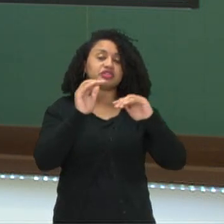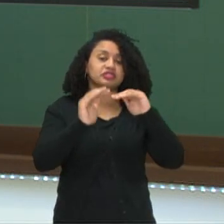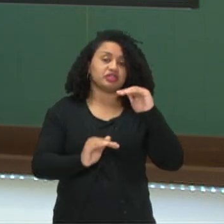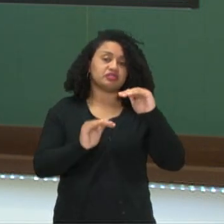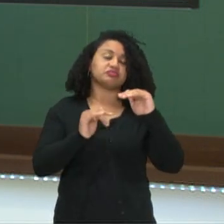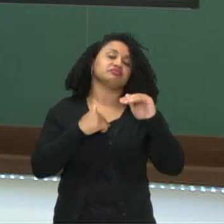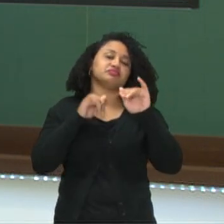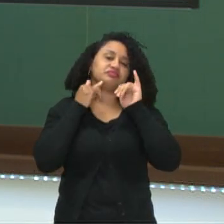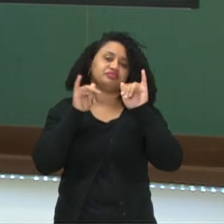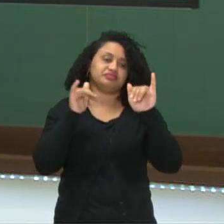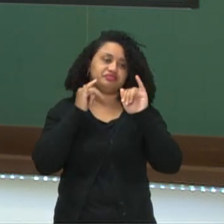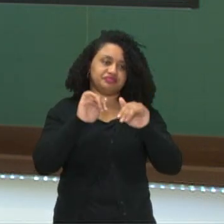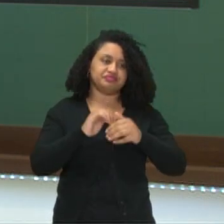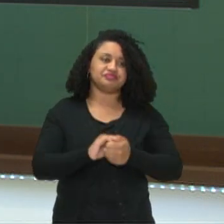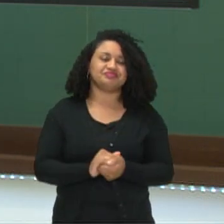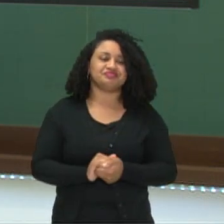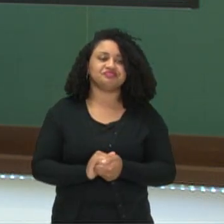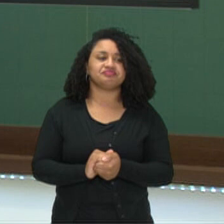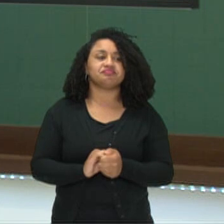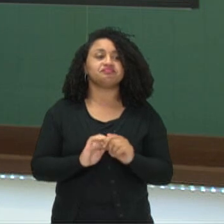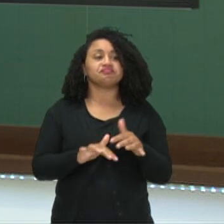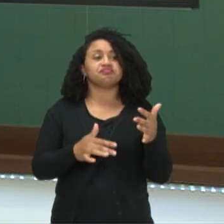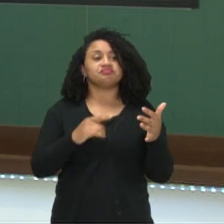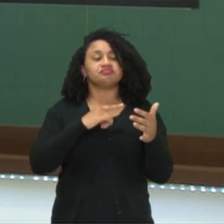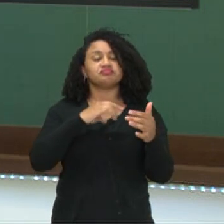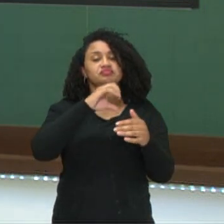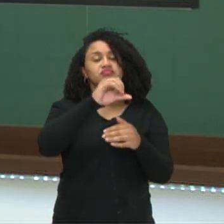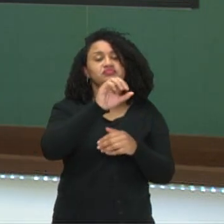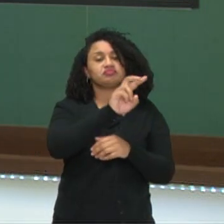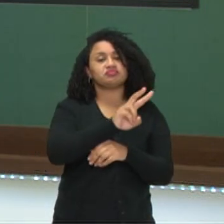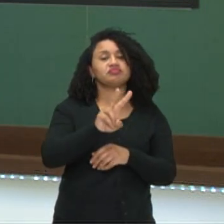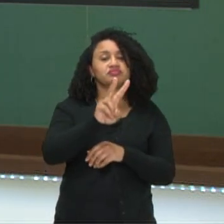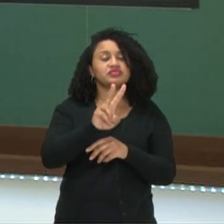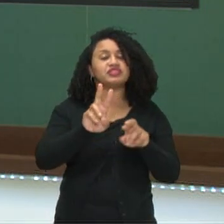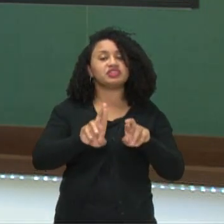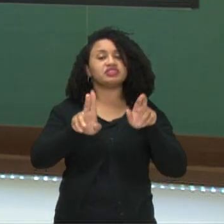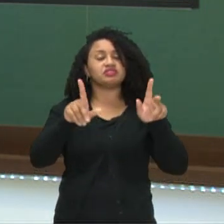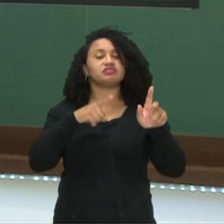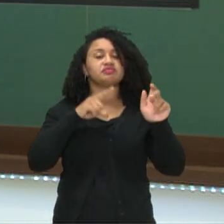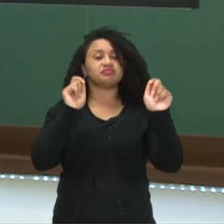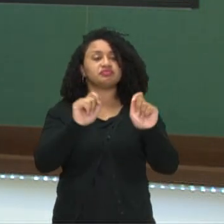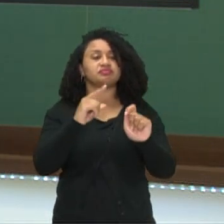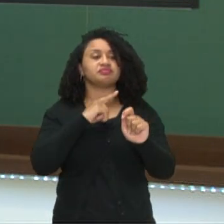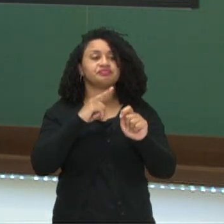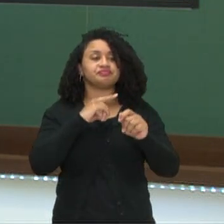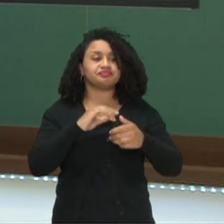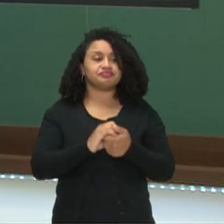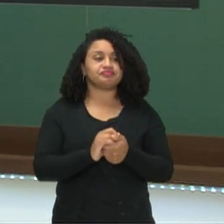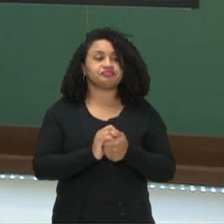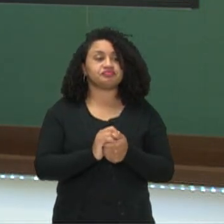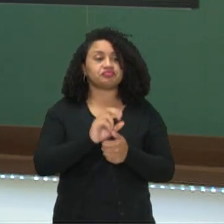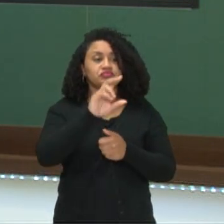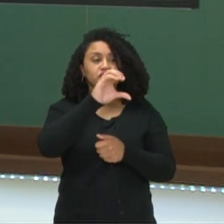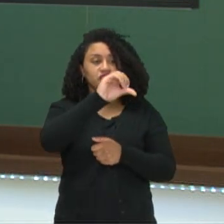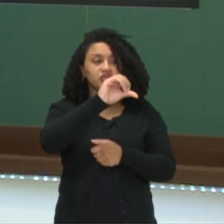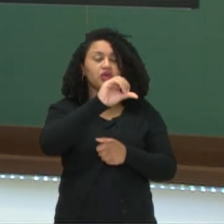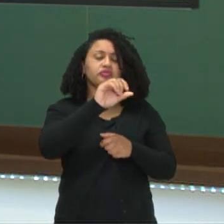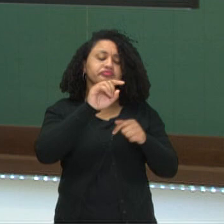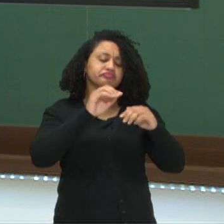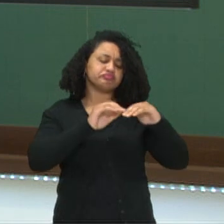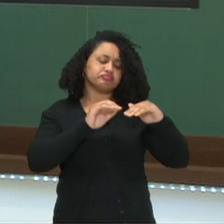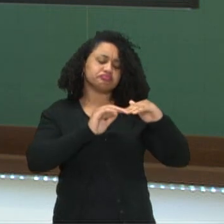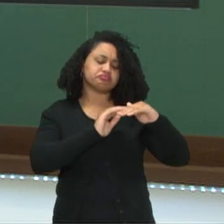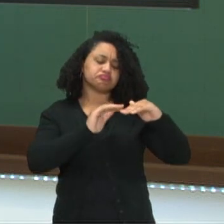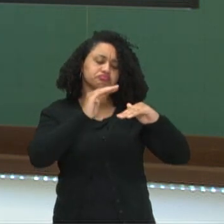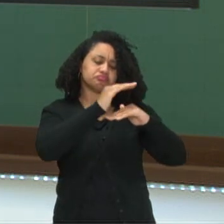Polo positivo, polo negativo. Então você tem 9 volts, diferença de potencial. 9 volts aqui em cima, e você pode considerar